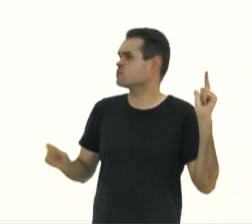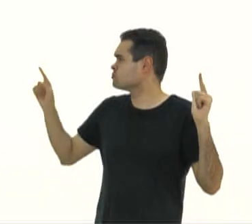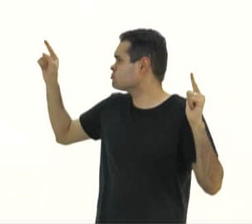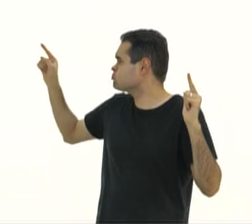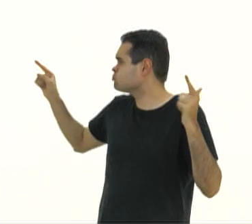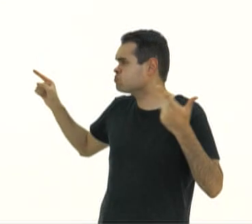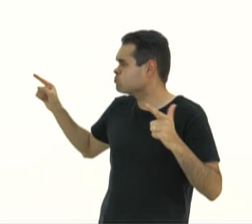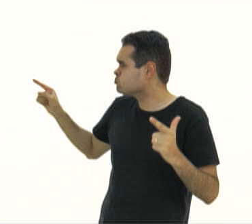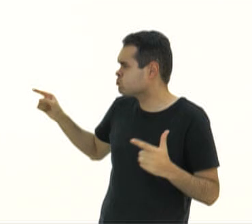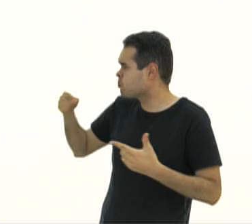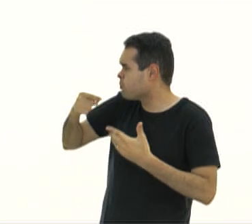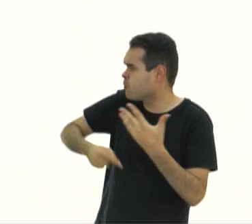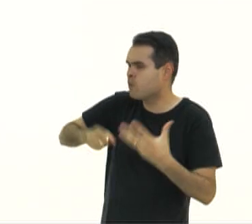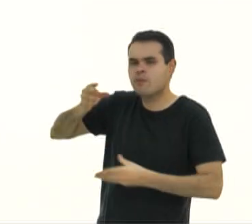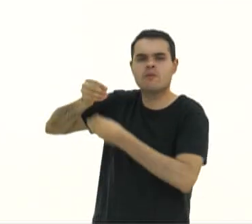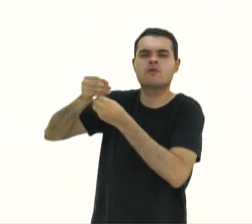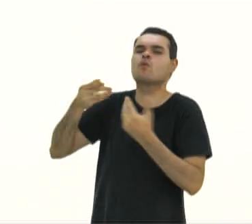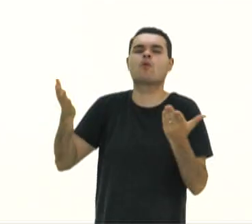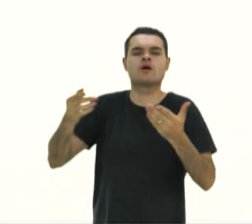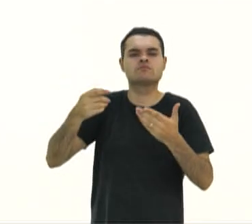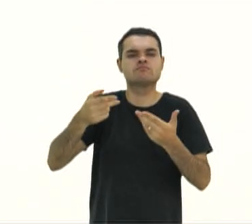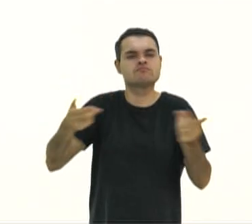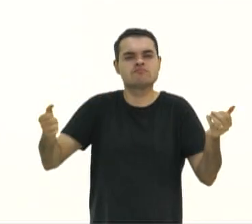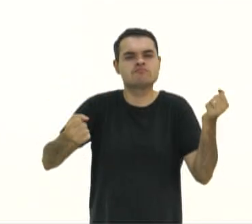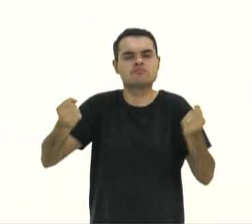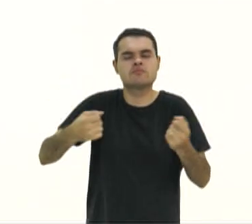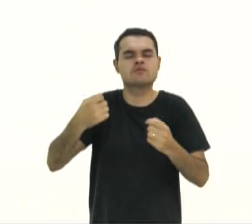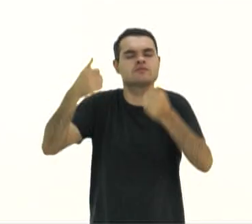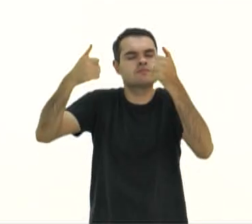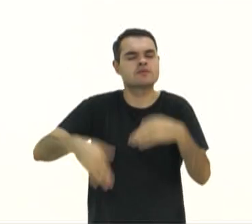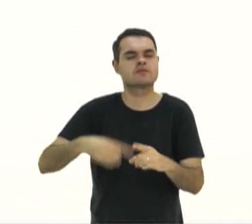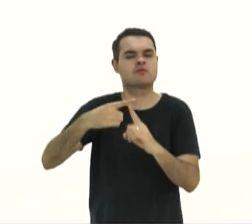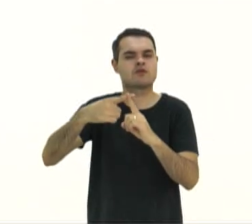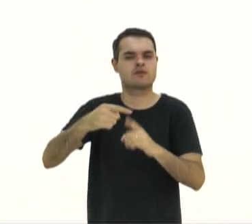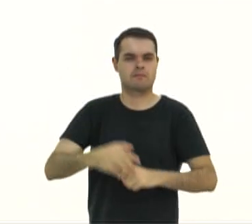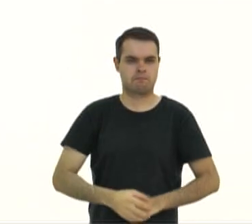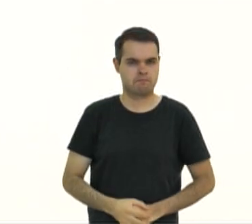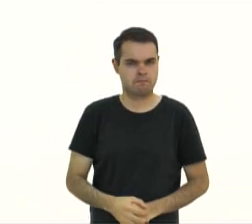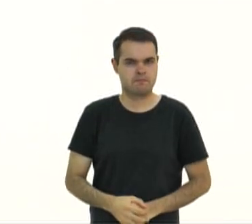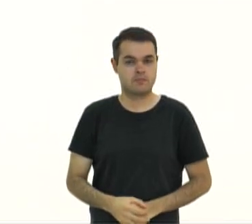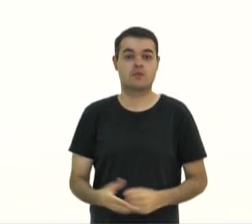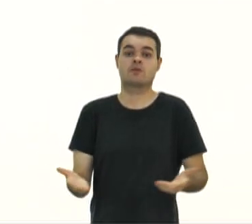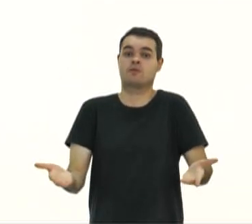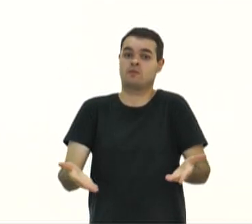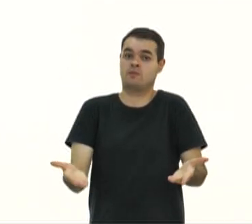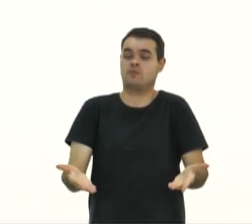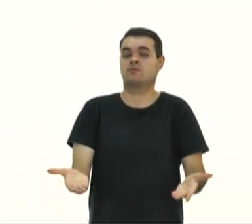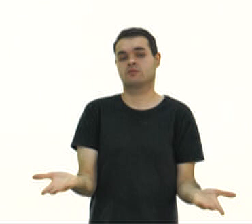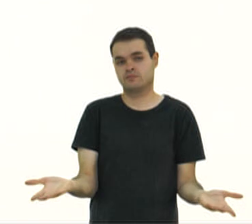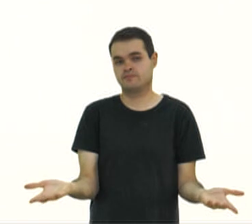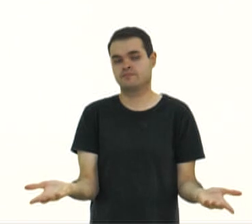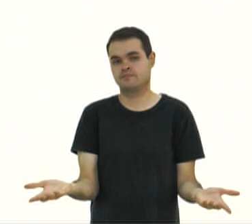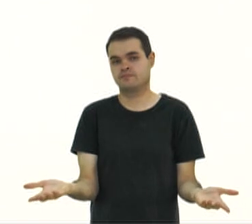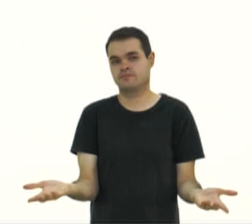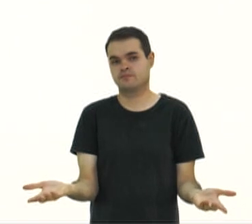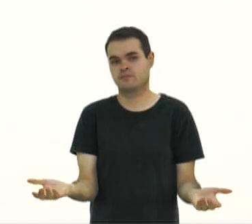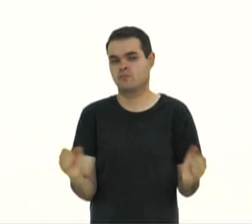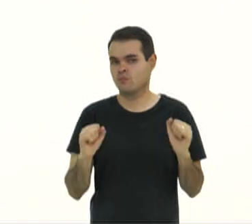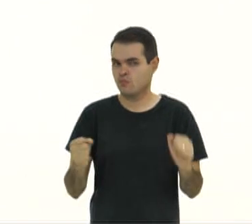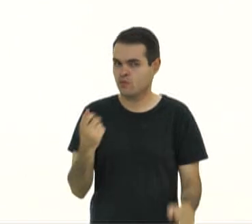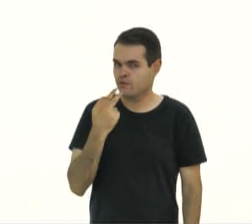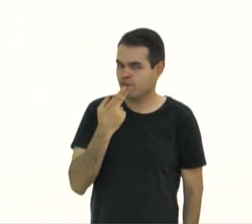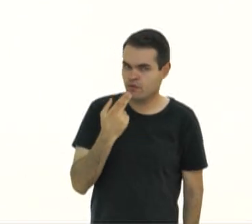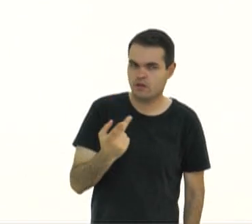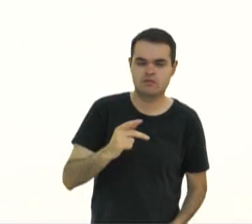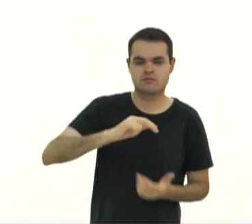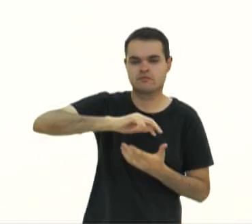ao representar na ilustração? Quais? Explique por quê. Bem, hoje, né, nós podemos falar sobre